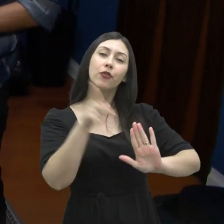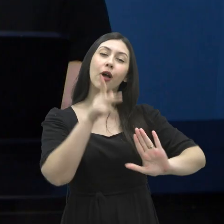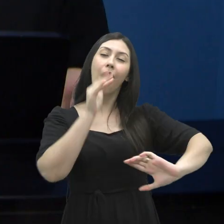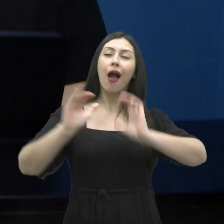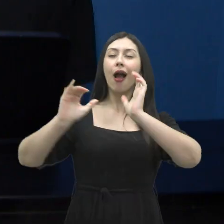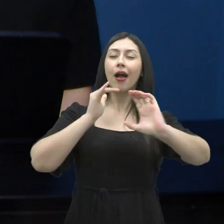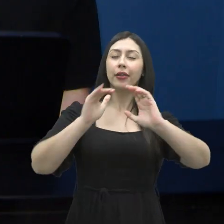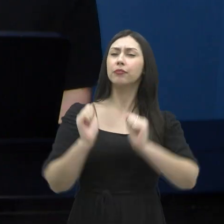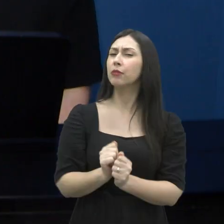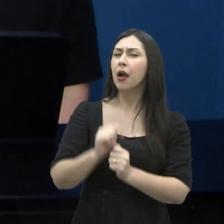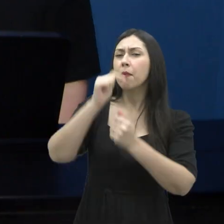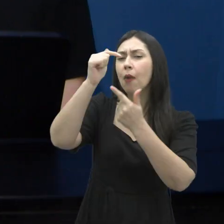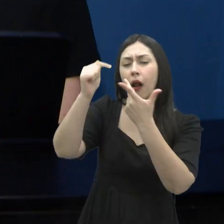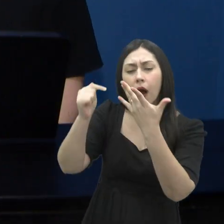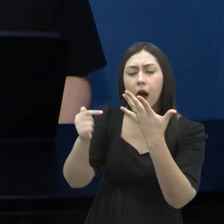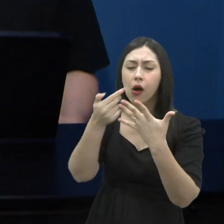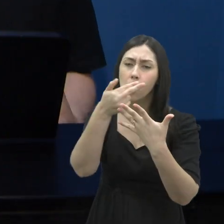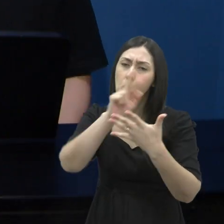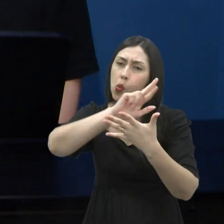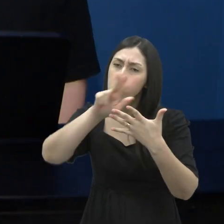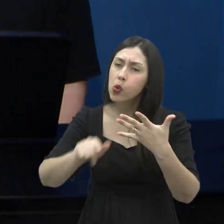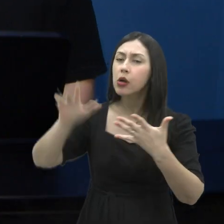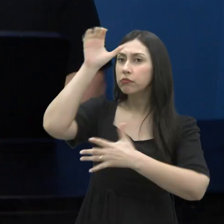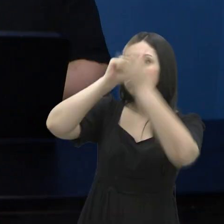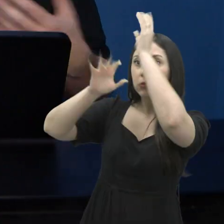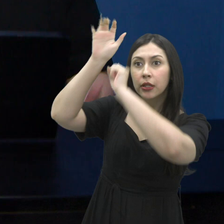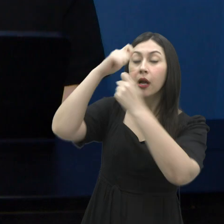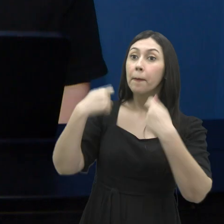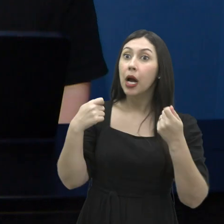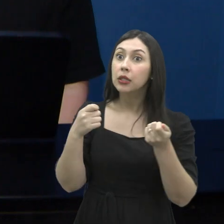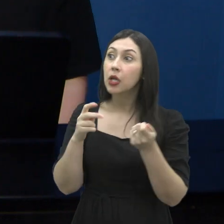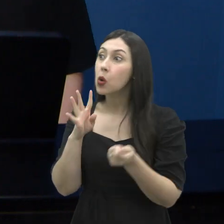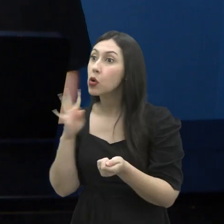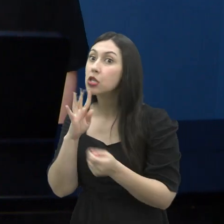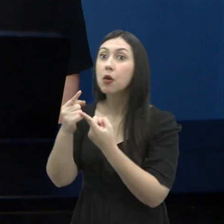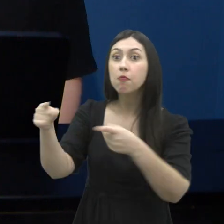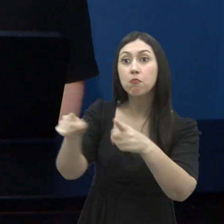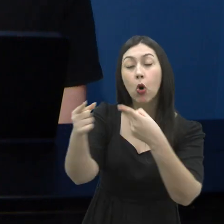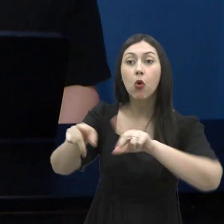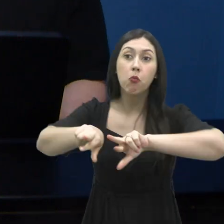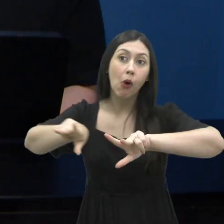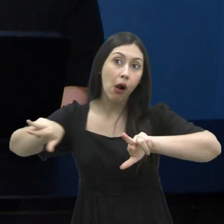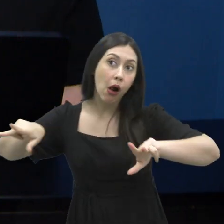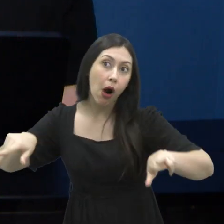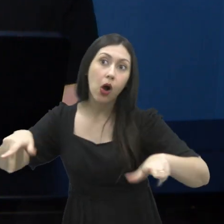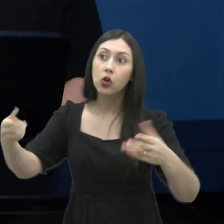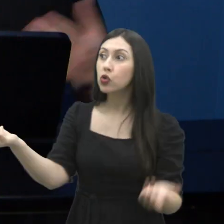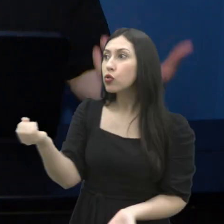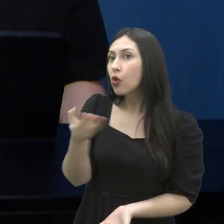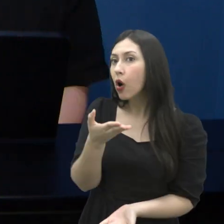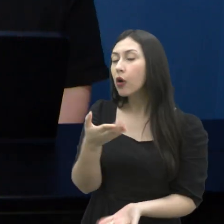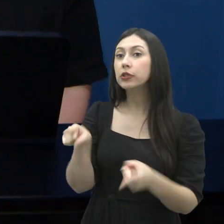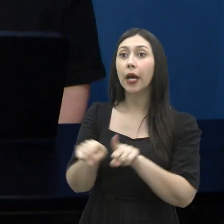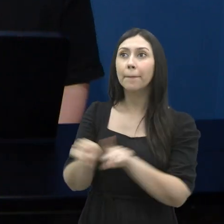canto. São muitas coisas para aprender, de fato, tem que estar antenado aí em todos os repertórios, tudo que os alunos querem cantar, as coisas mais atuais,